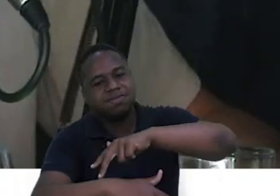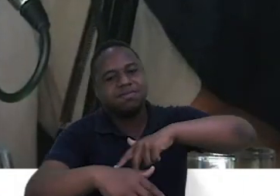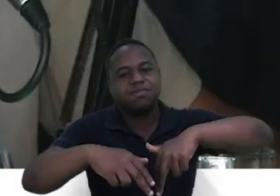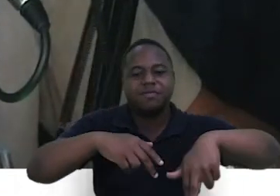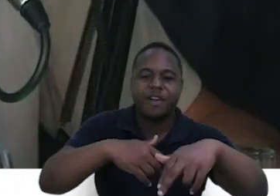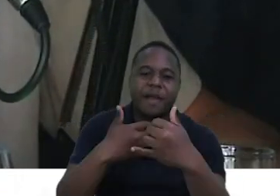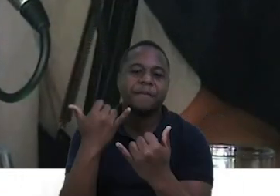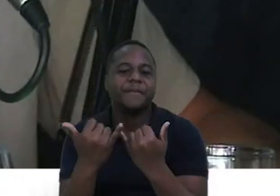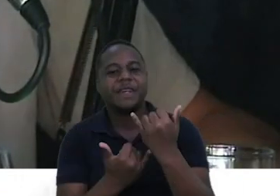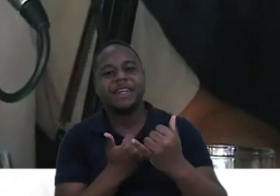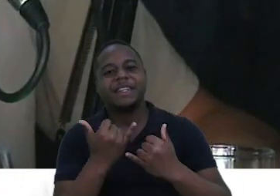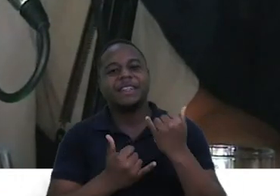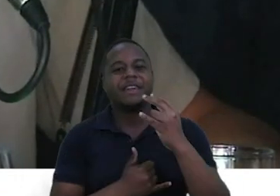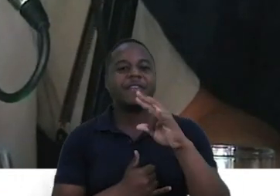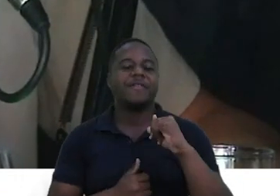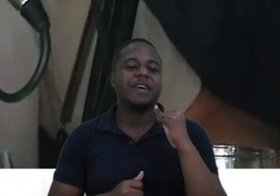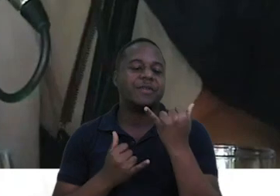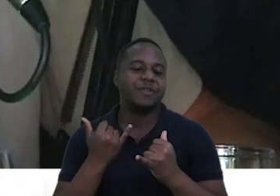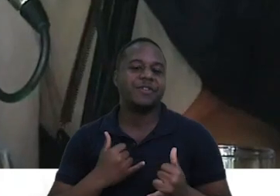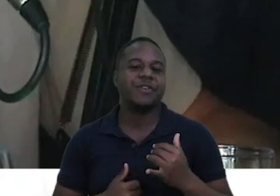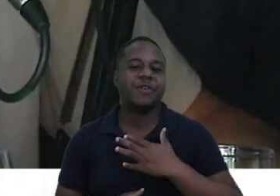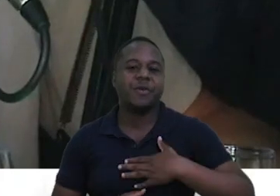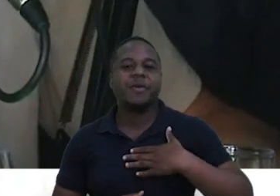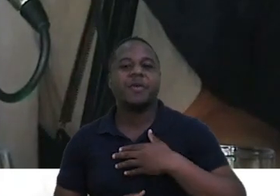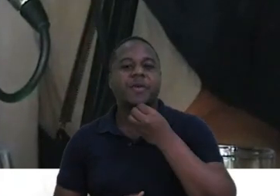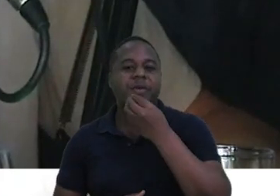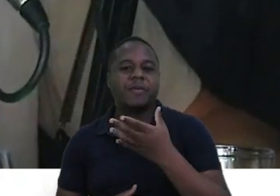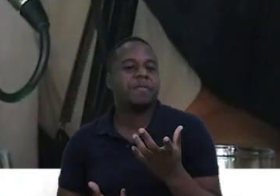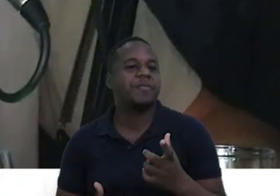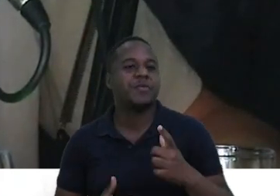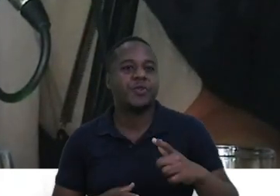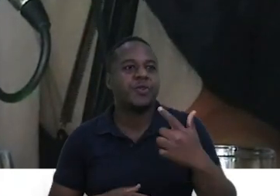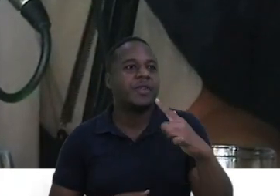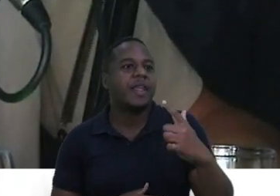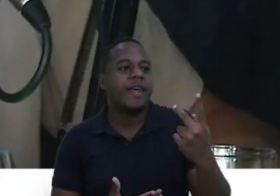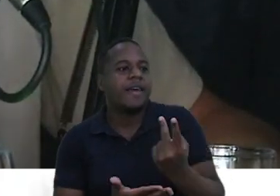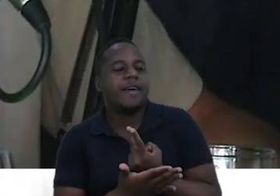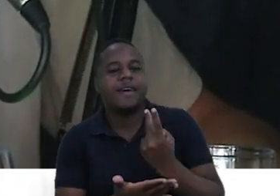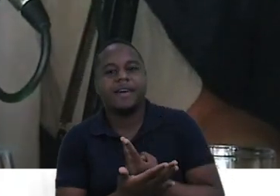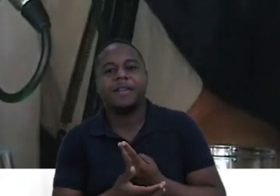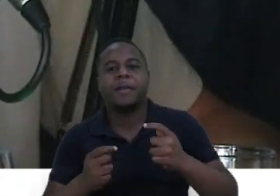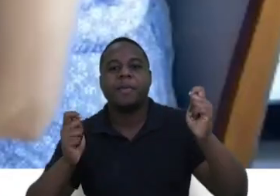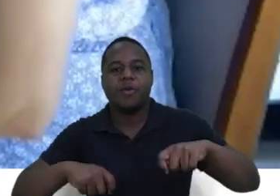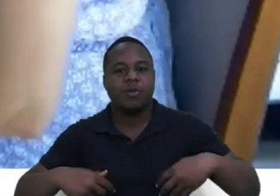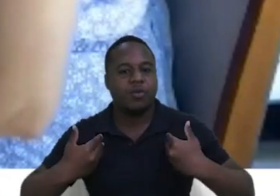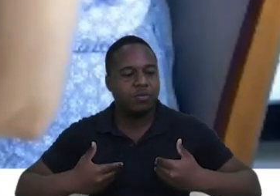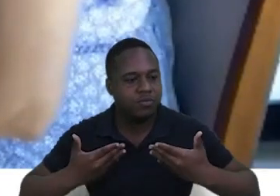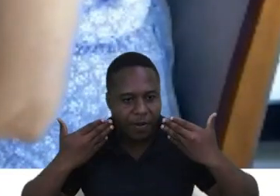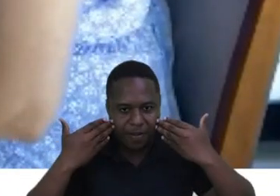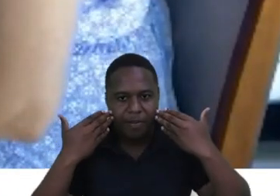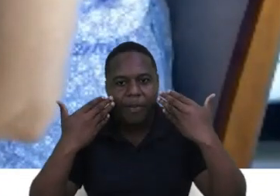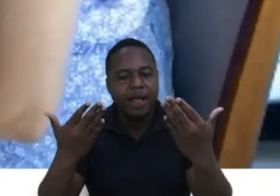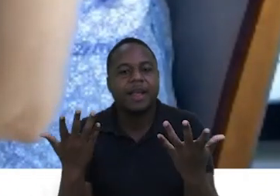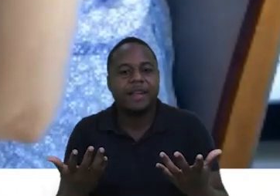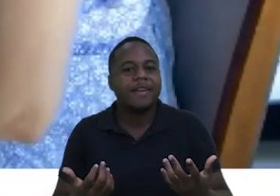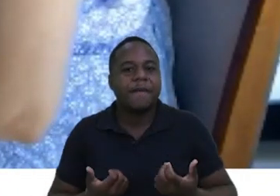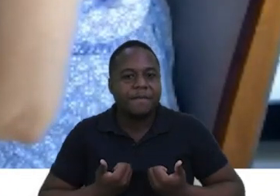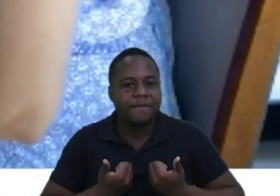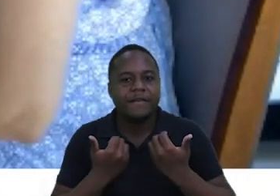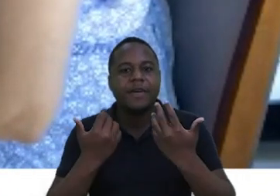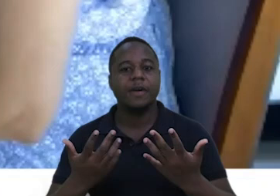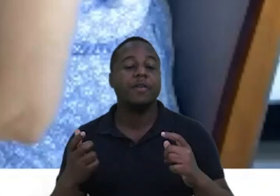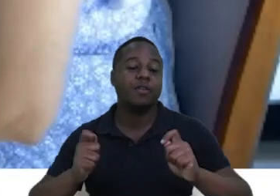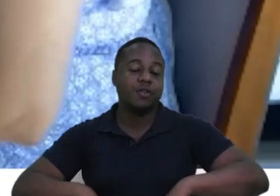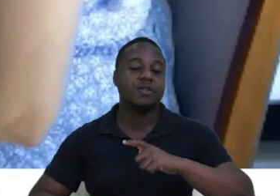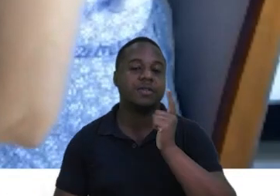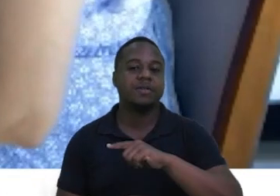uma brincadeira e essa energia gostosa de que não tem nada de errado, sabe? Que a gente pode ser, que a gente pode se expressar, e a ideia é a gente chegar